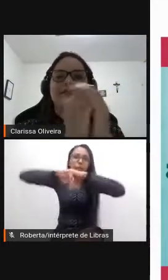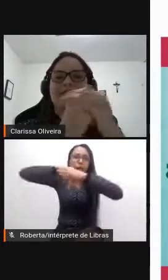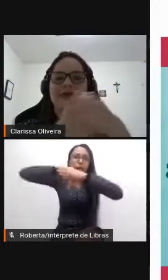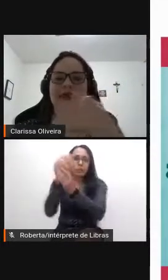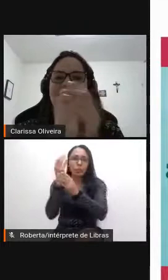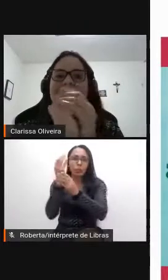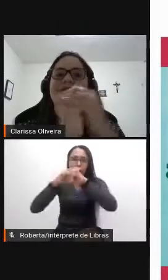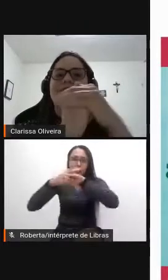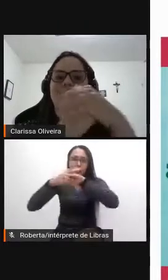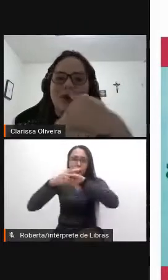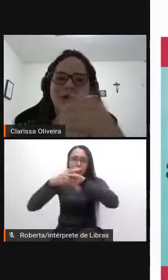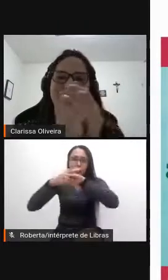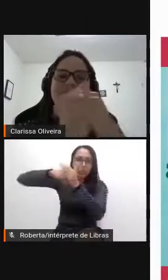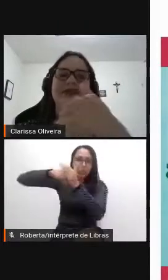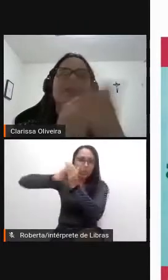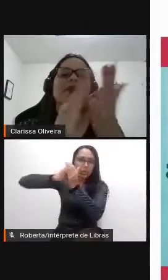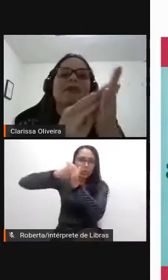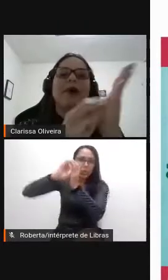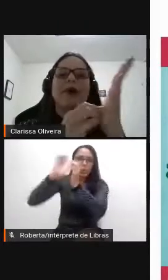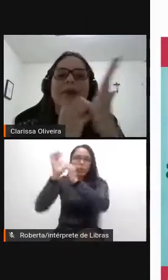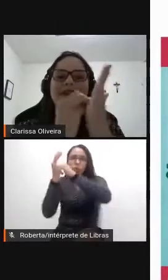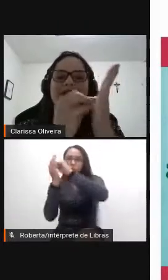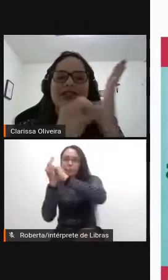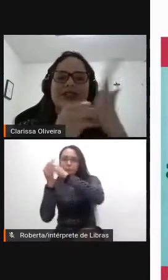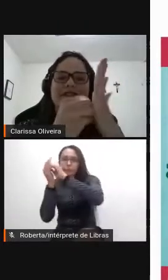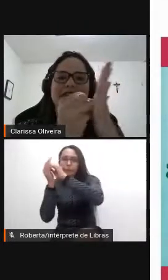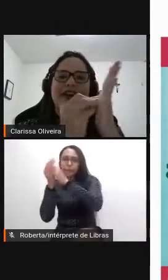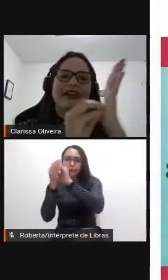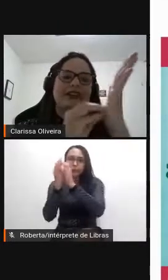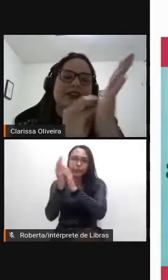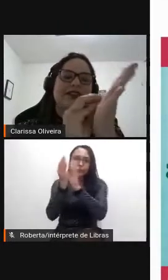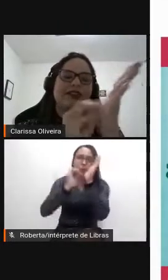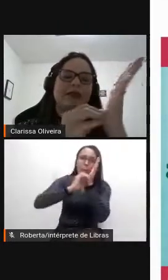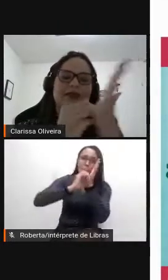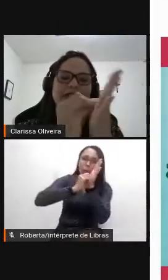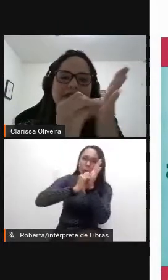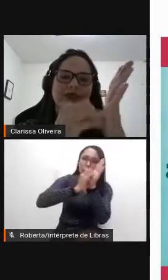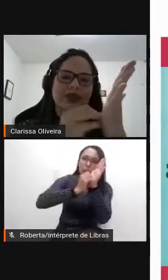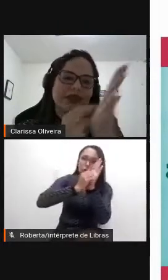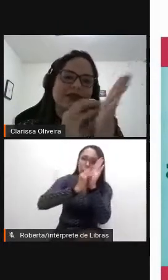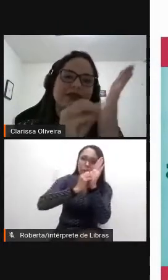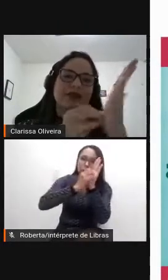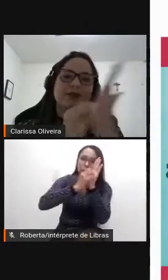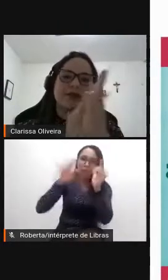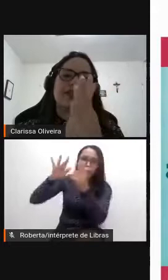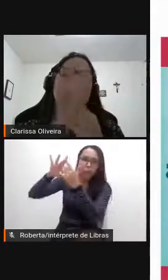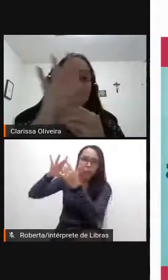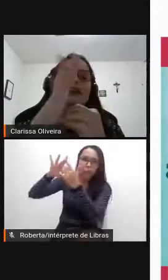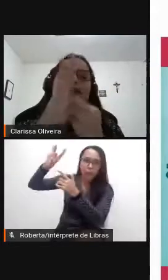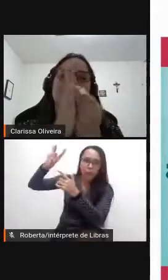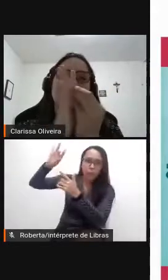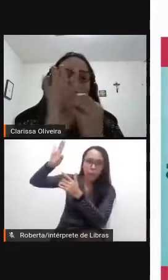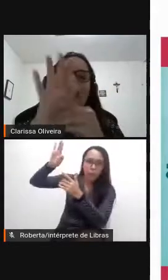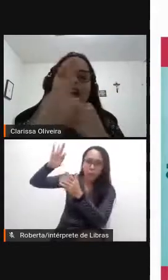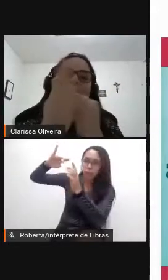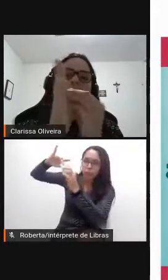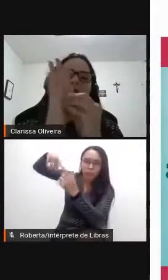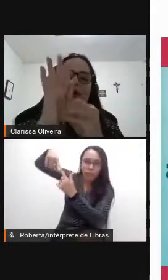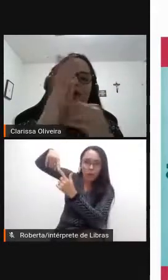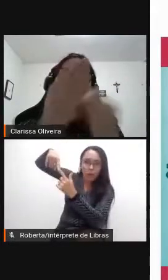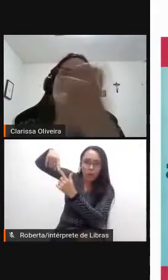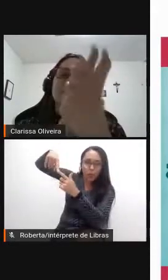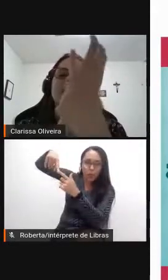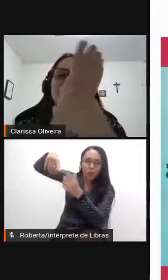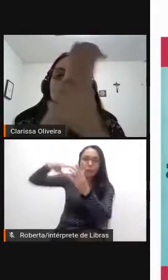articulações, de um lado do outro, polpas digitais, que são as pontinhas dos dedos e unhas, de um lado